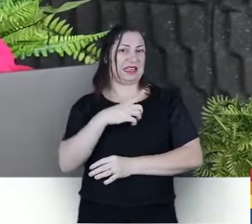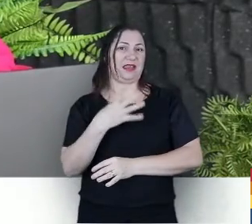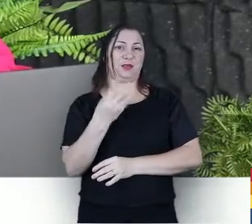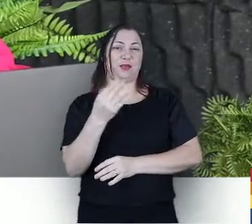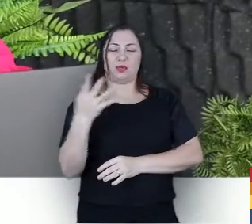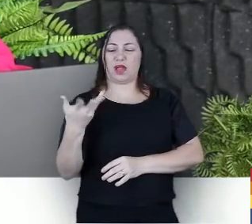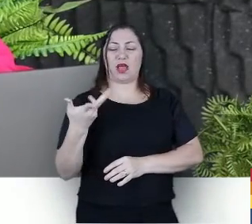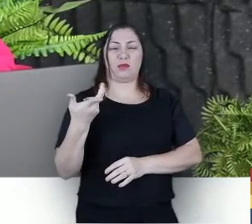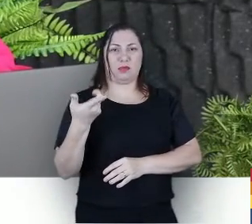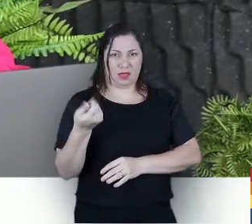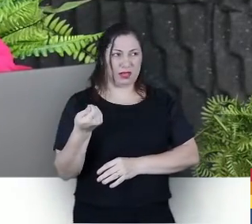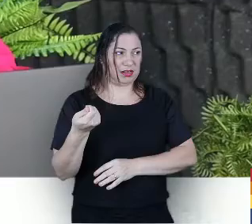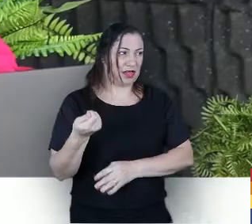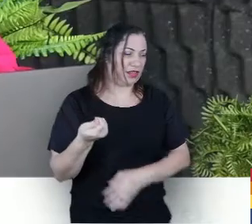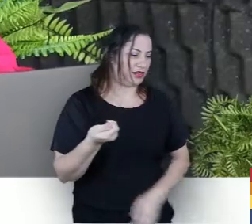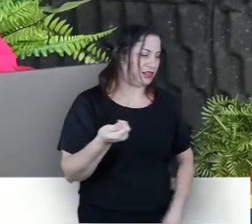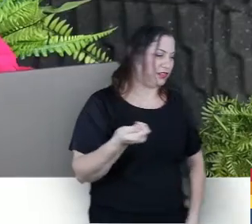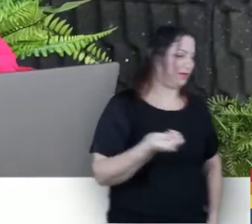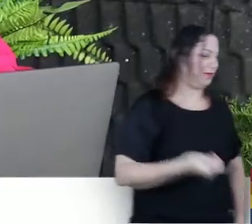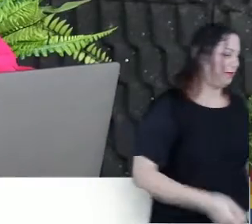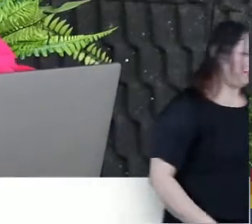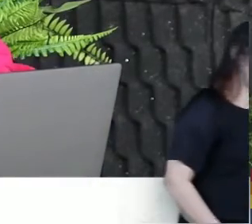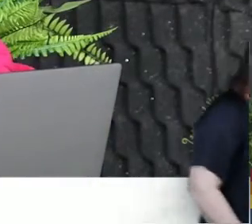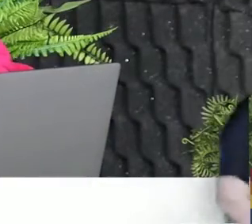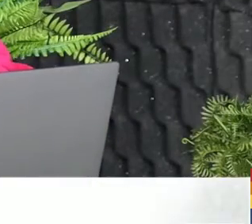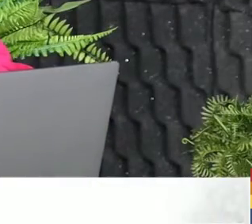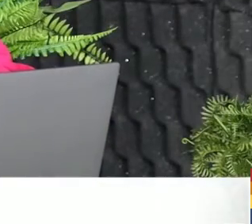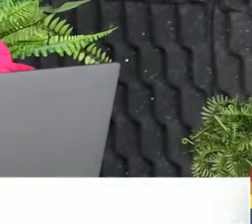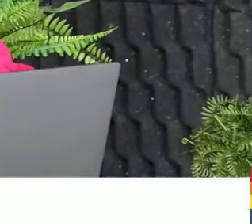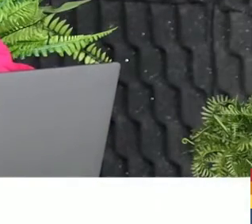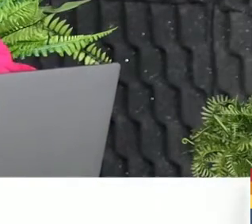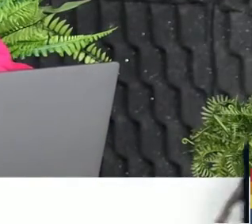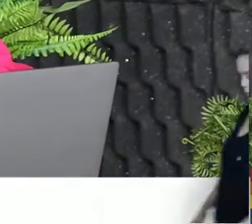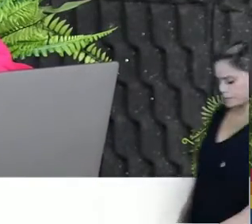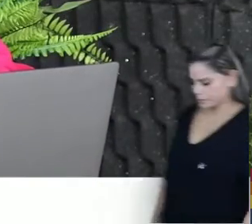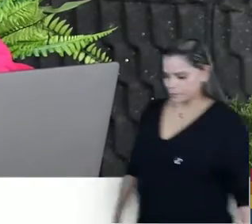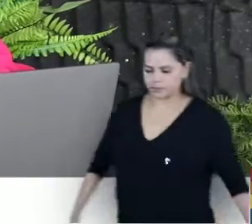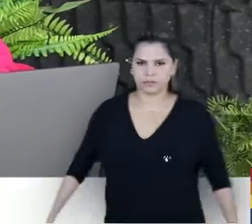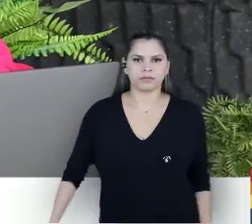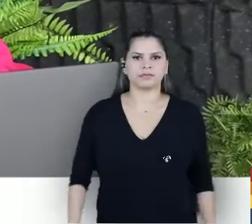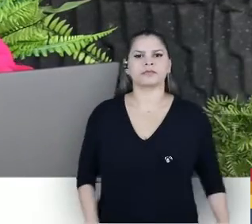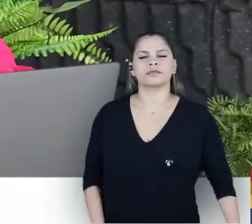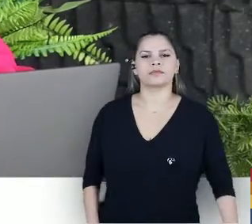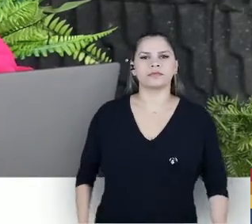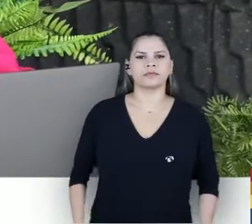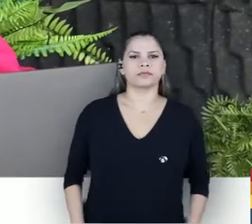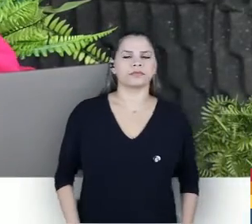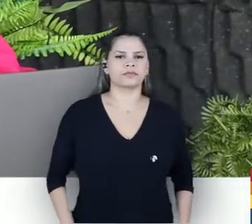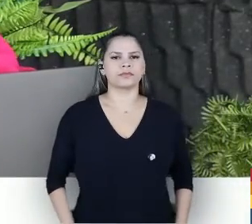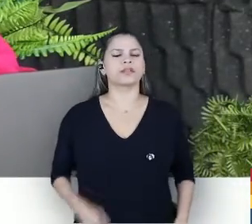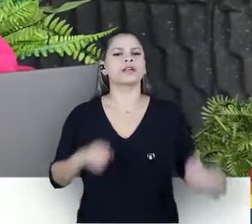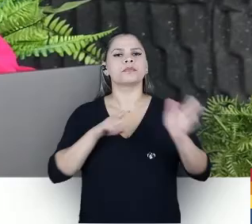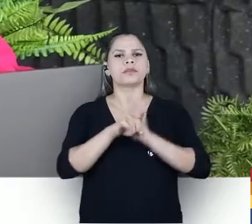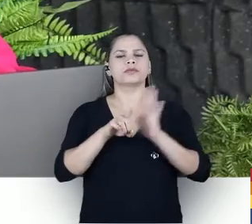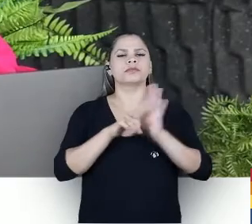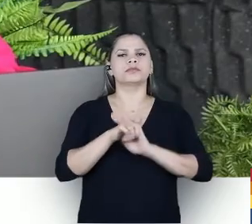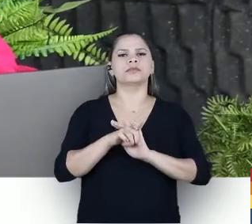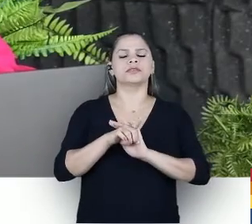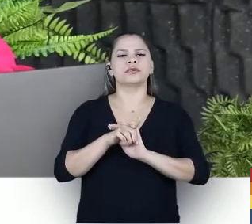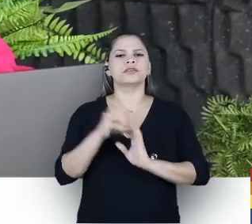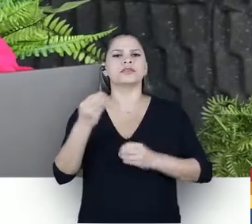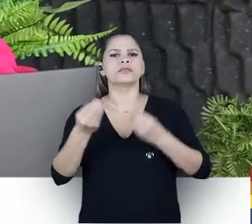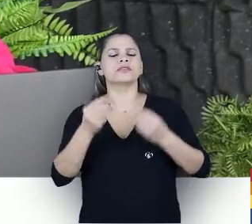estudante aprenda. E a gente verifica que na área de linguagens e suas tecnologias, a gente tem muitas